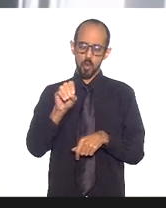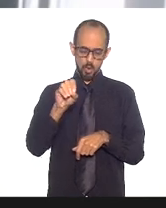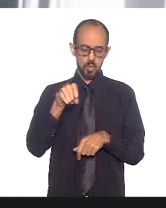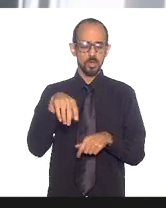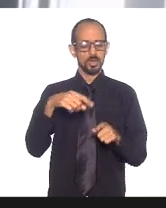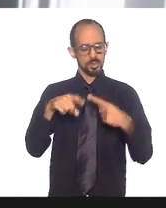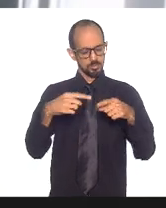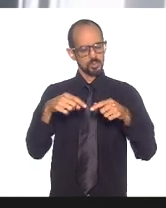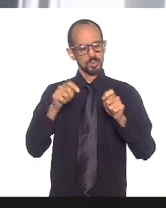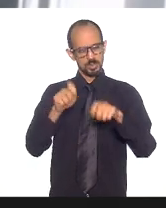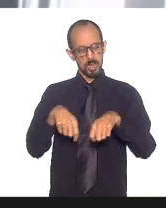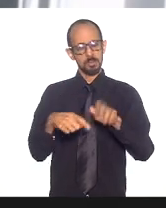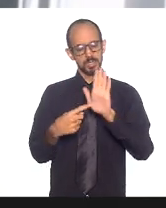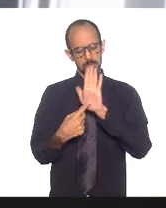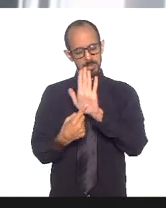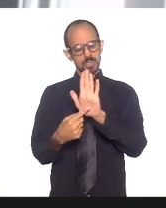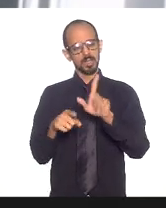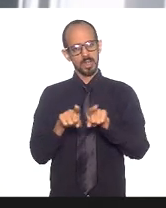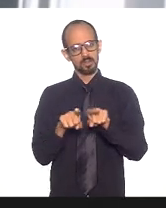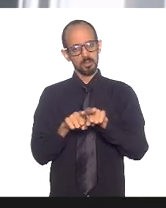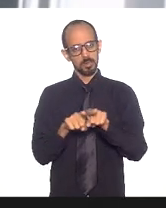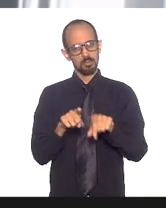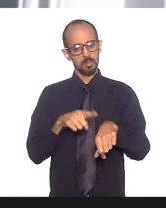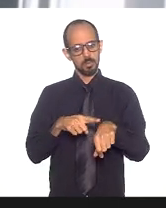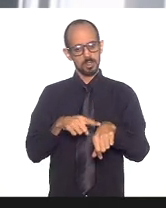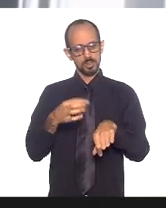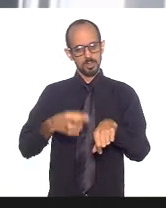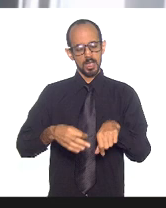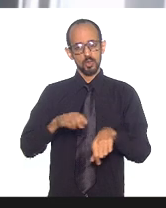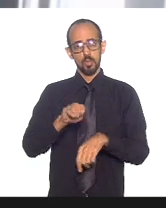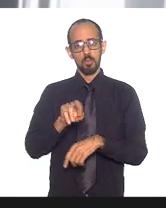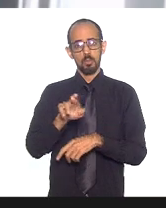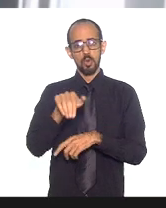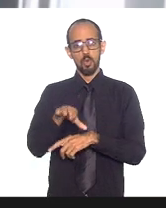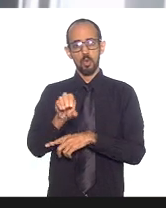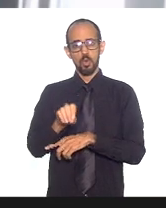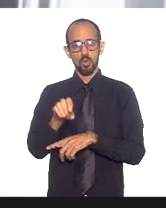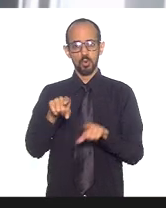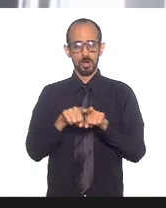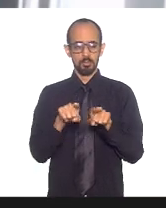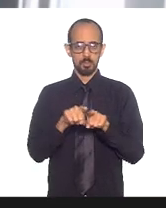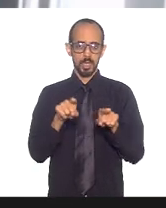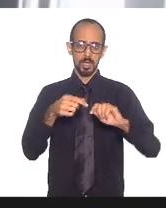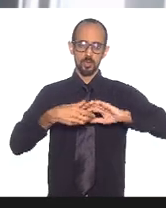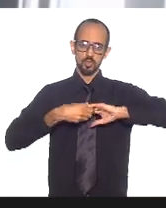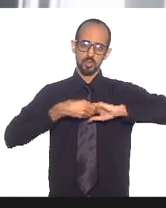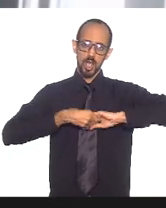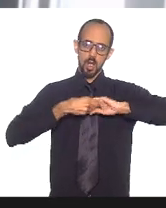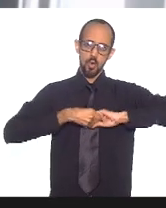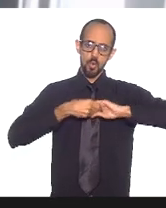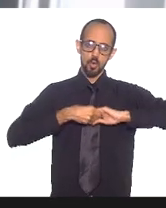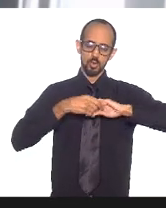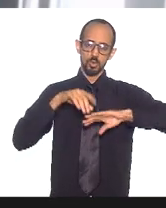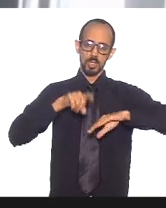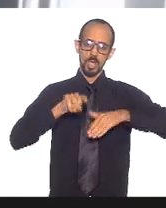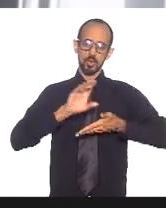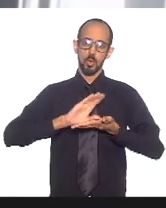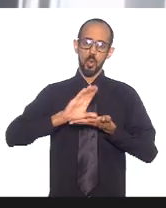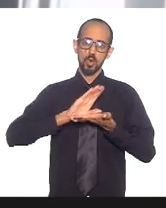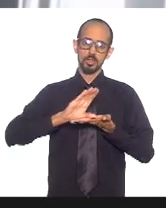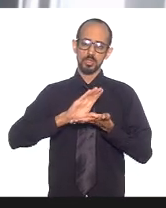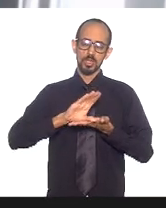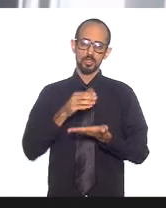Vitório no momento oportuno. O Bruno Messias, a quem eu saúdo, representando o Conselho Central de Estudantes